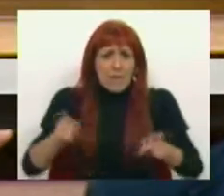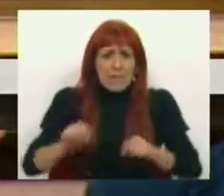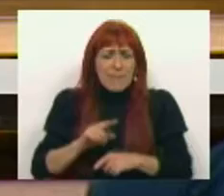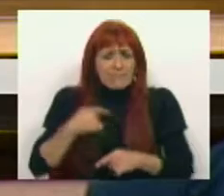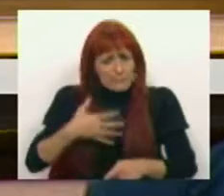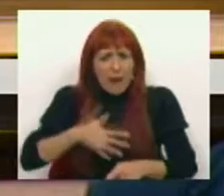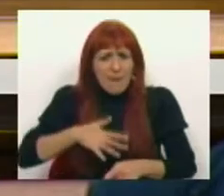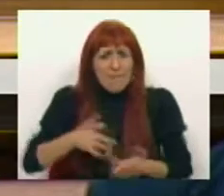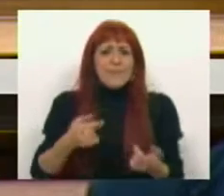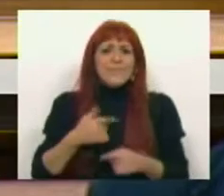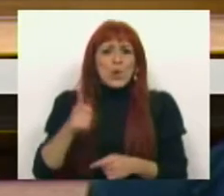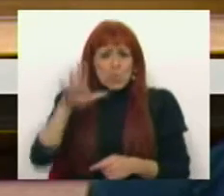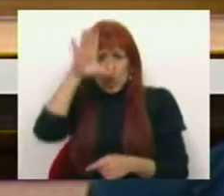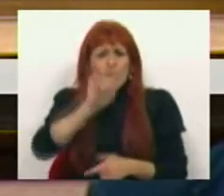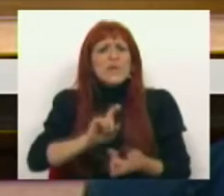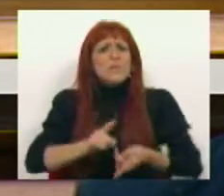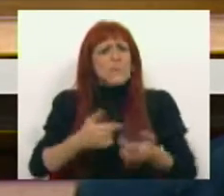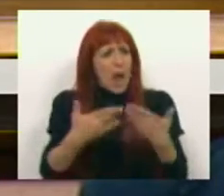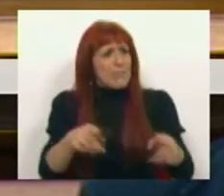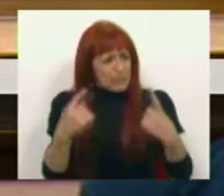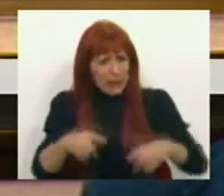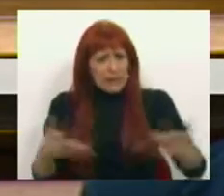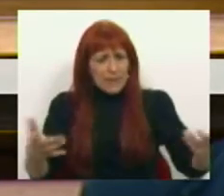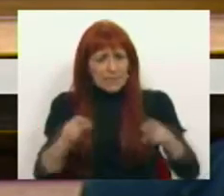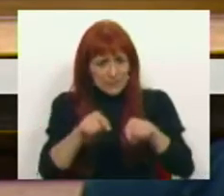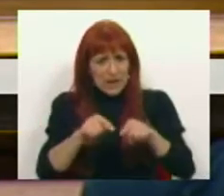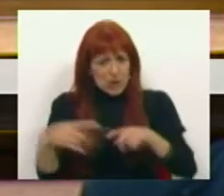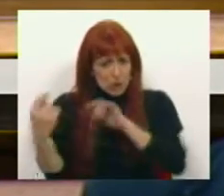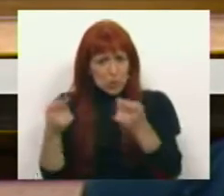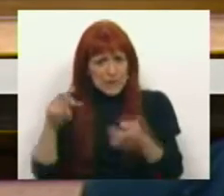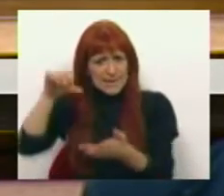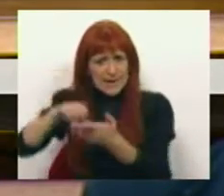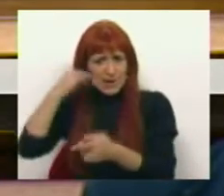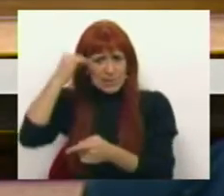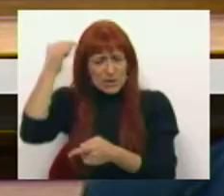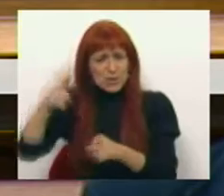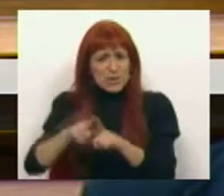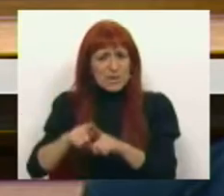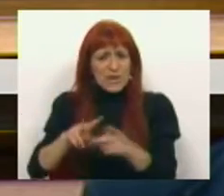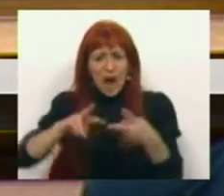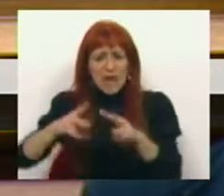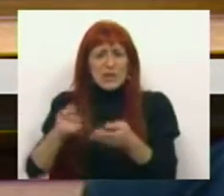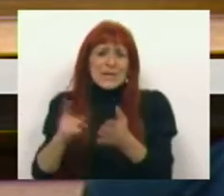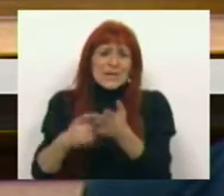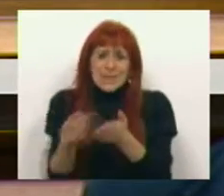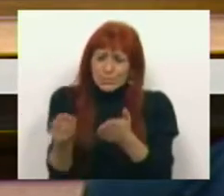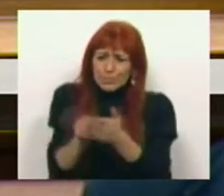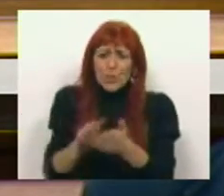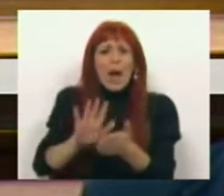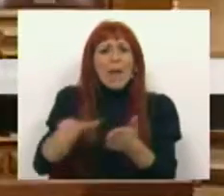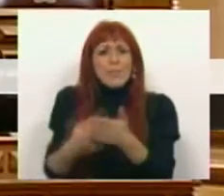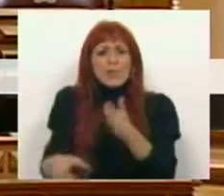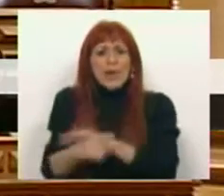essa a intenção, da parte do Governo, a abertura que tem para essa discussão em especialidade e para as alterações necessárias à proposta